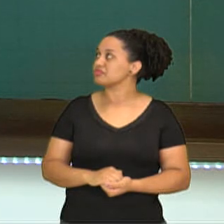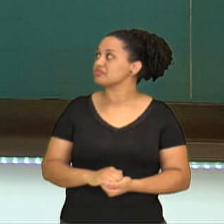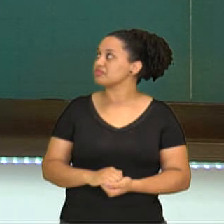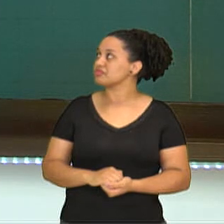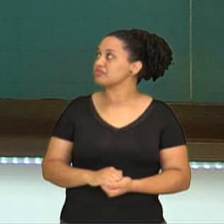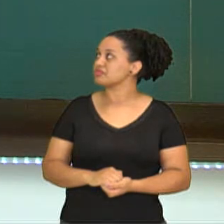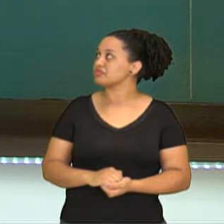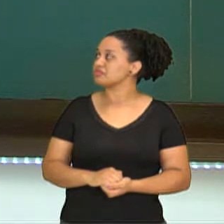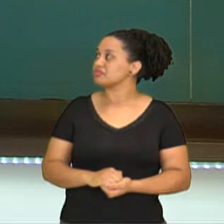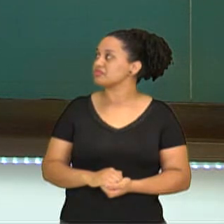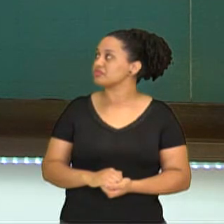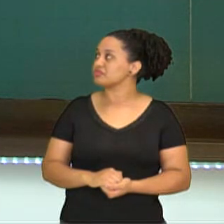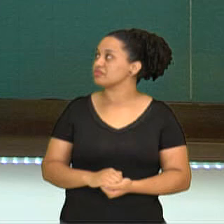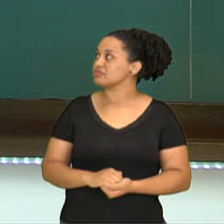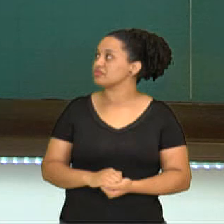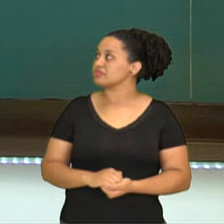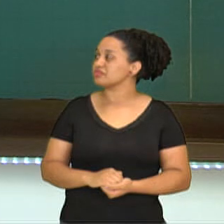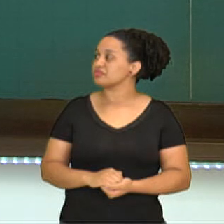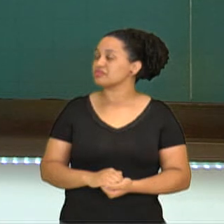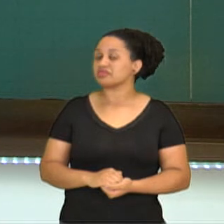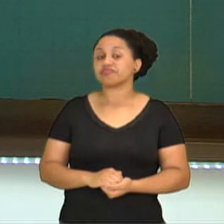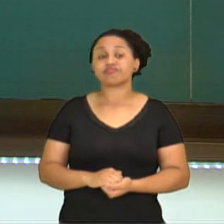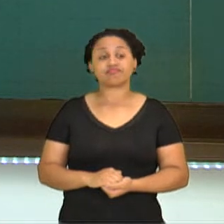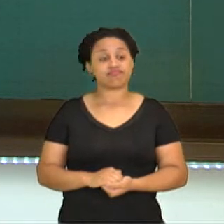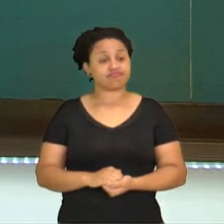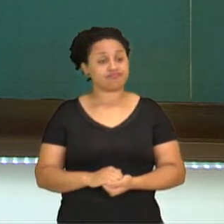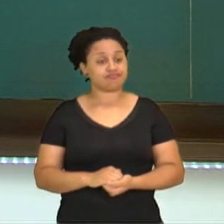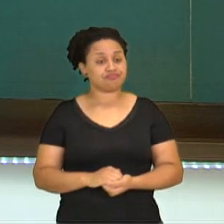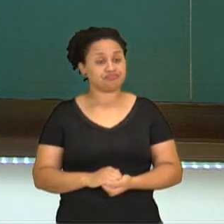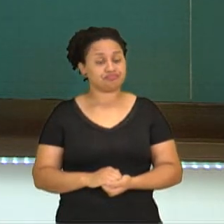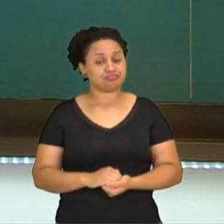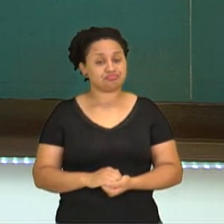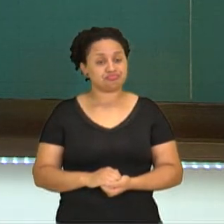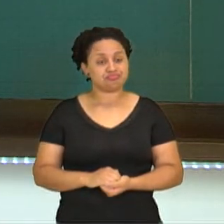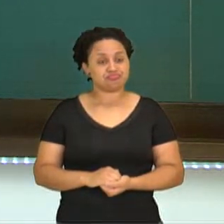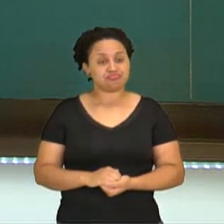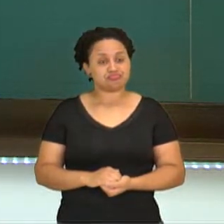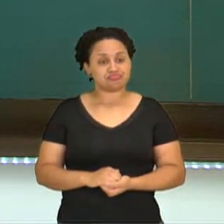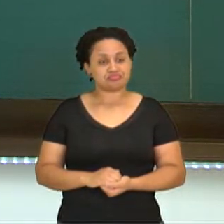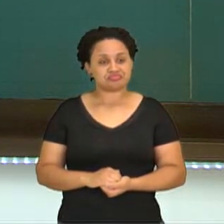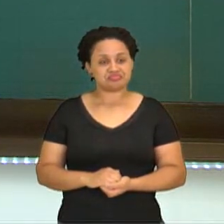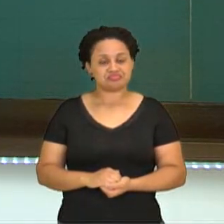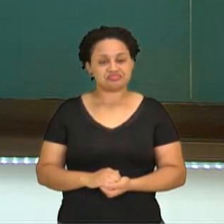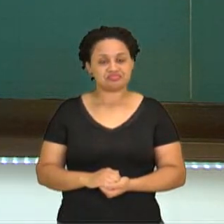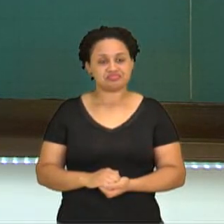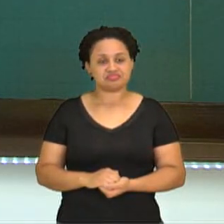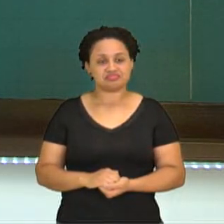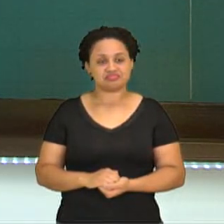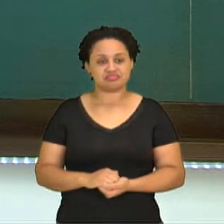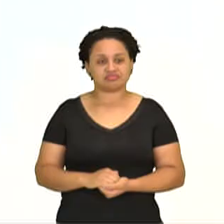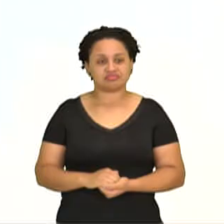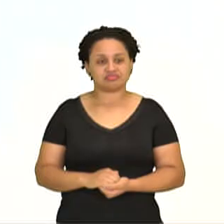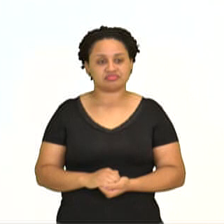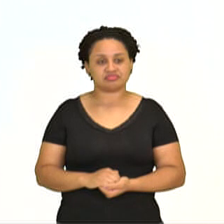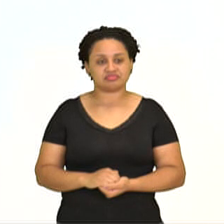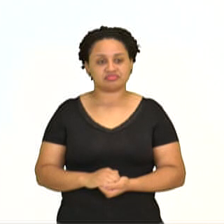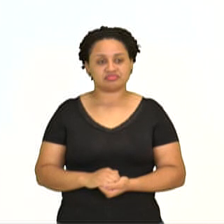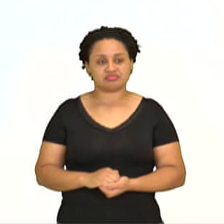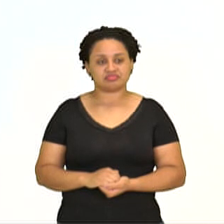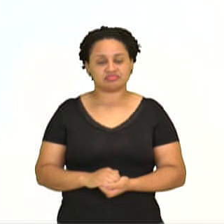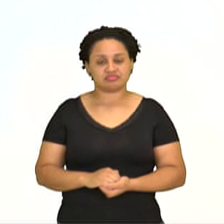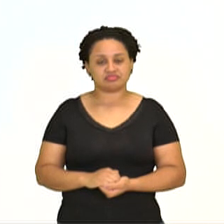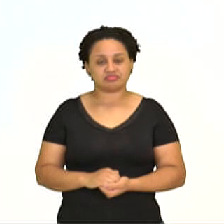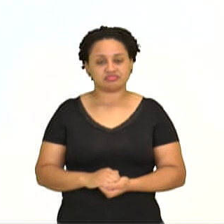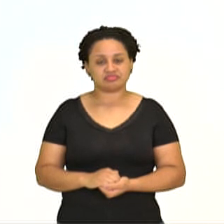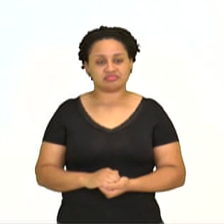not anywhere. Aí ele abre o guarda-roupa e ele diz, oh, here